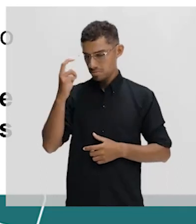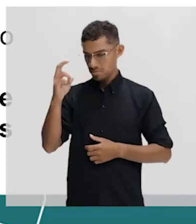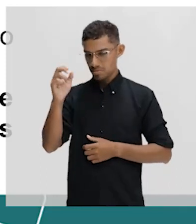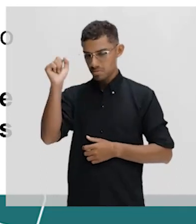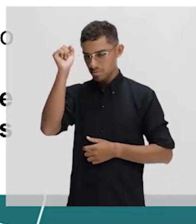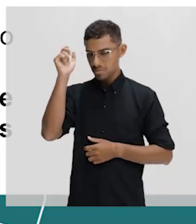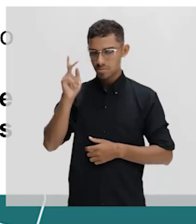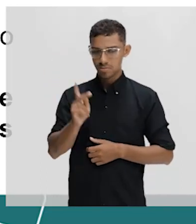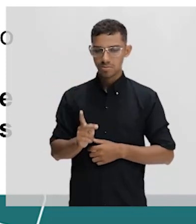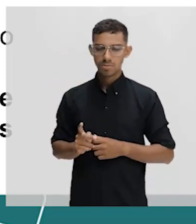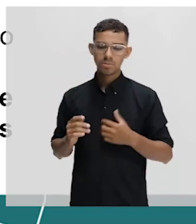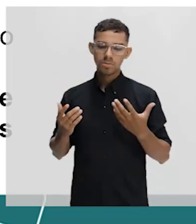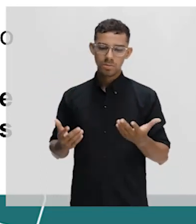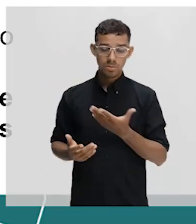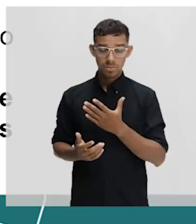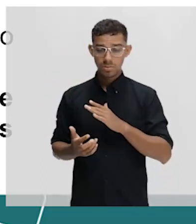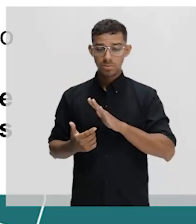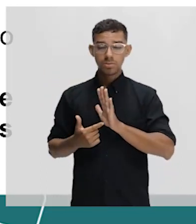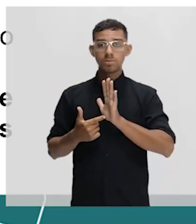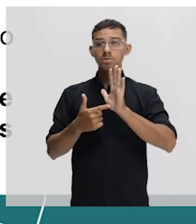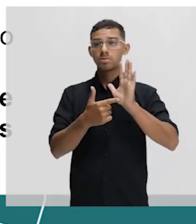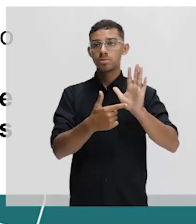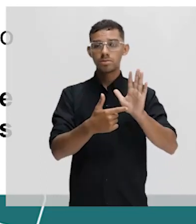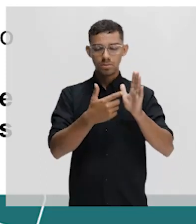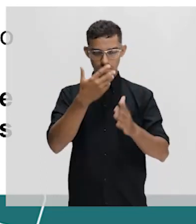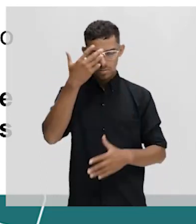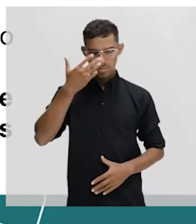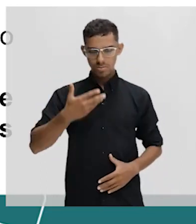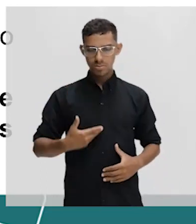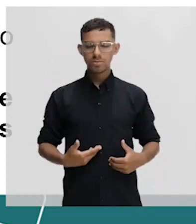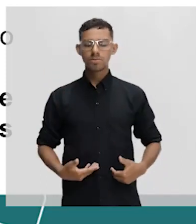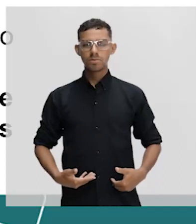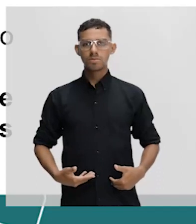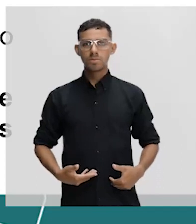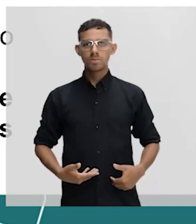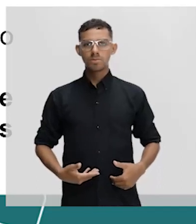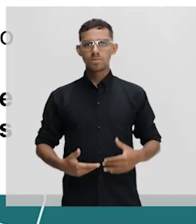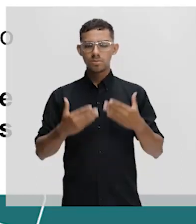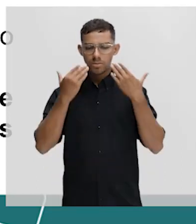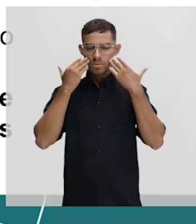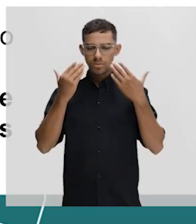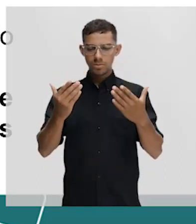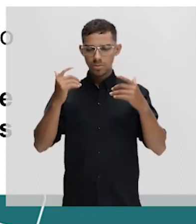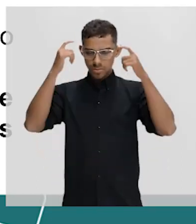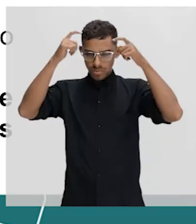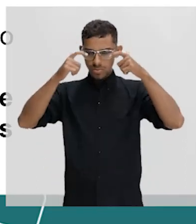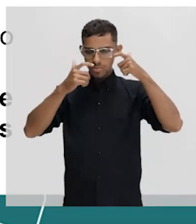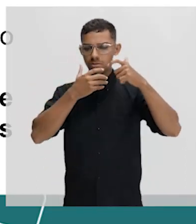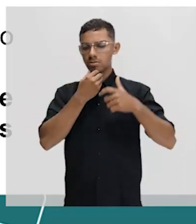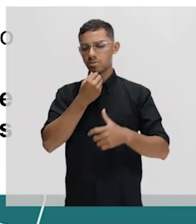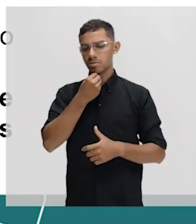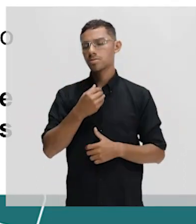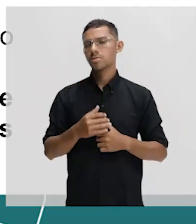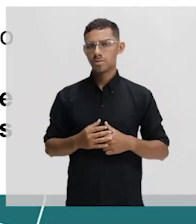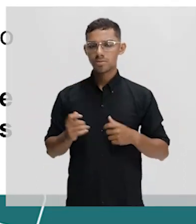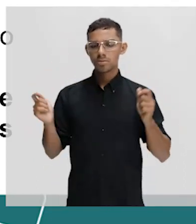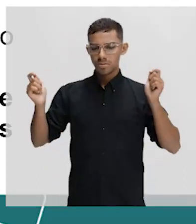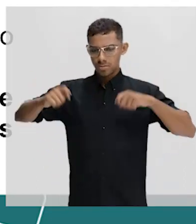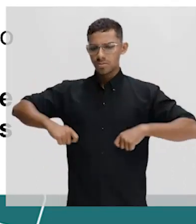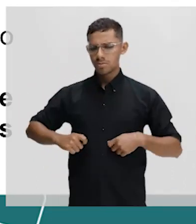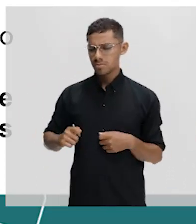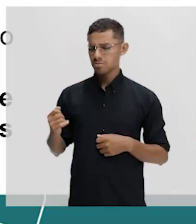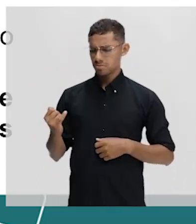Então, o princípio eu vou representar de frente, porque eu de frente sou a parte mais importante. E eu sou imperador, eu tenho que ter esse nível de